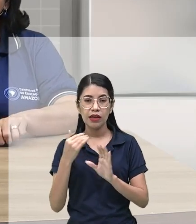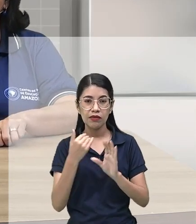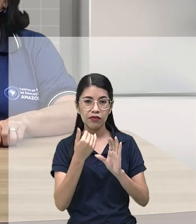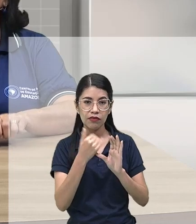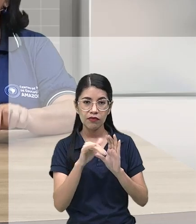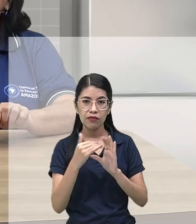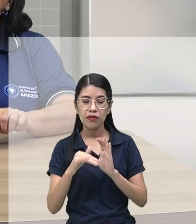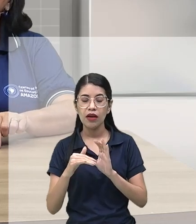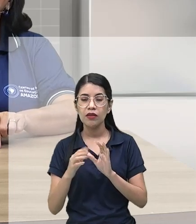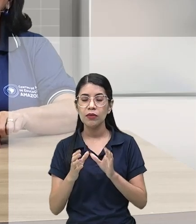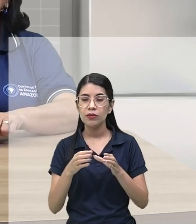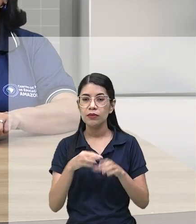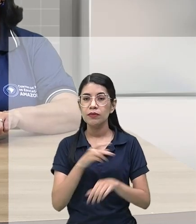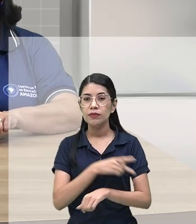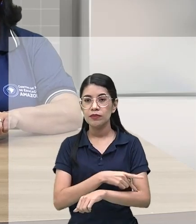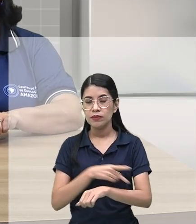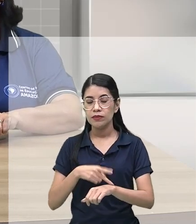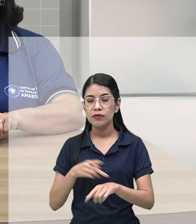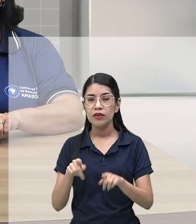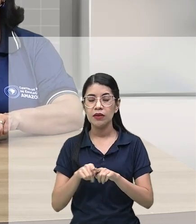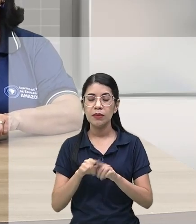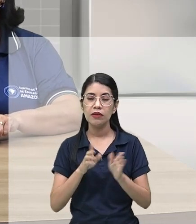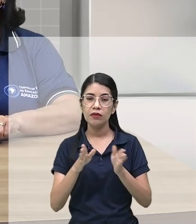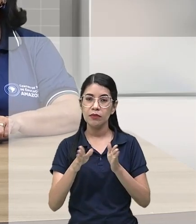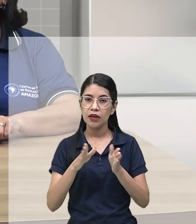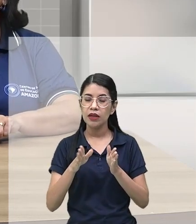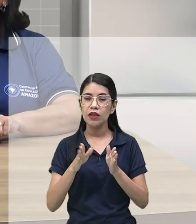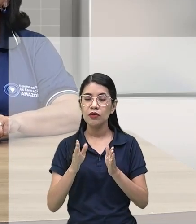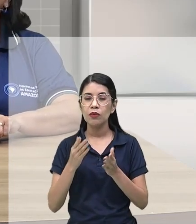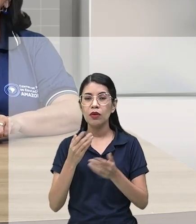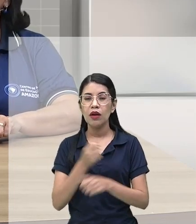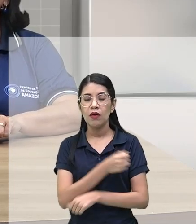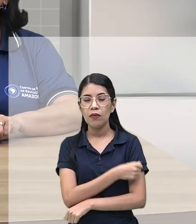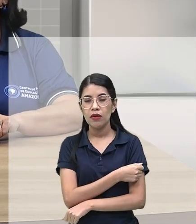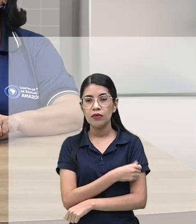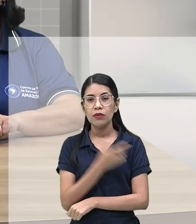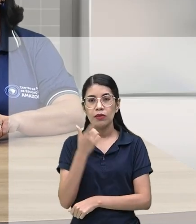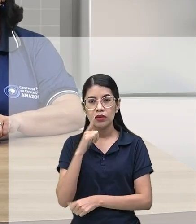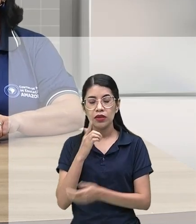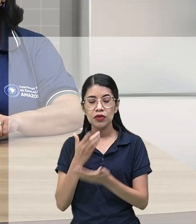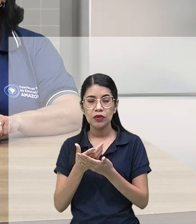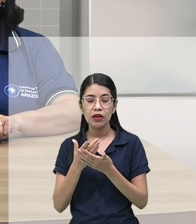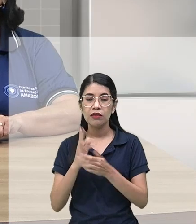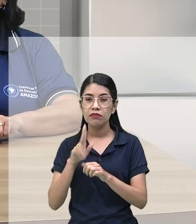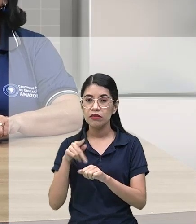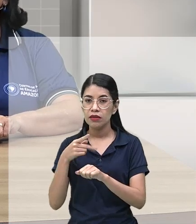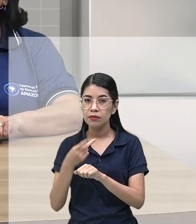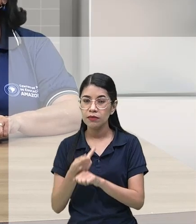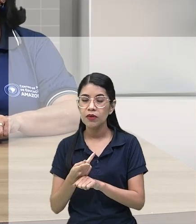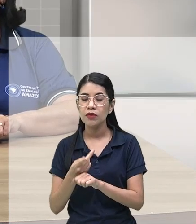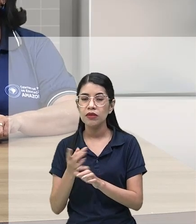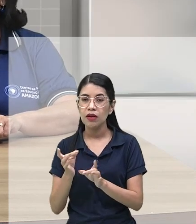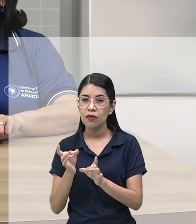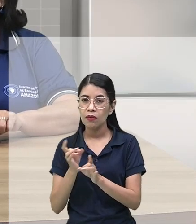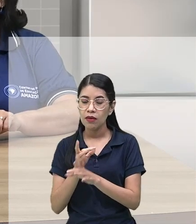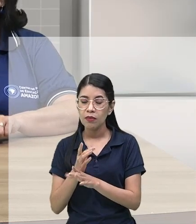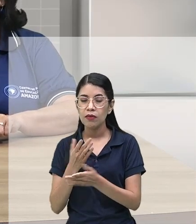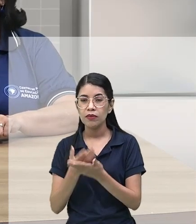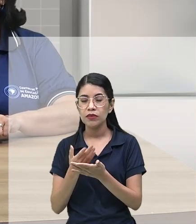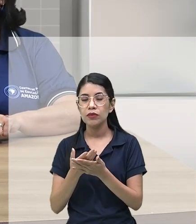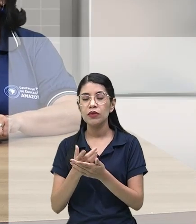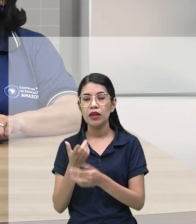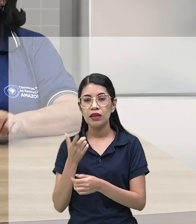equipe pedagógica e tem um período para o aluno estudar, e depois que ele estudou é que ele vai fazer a prova. Se na